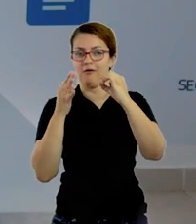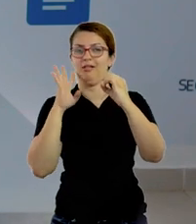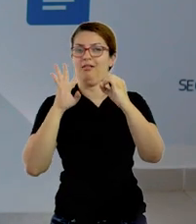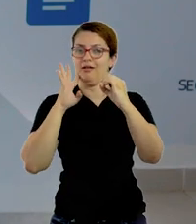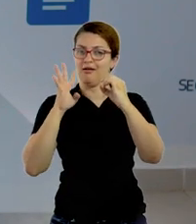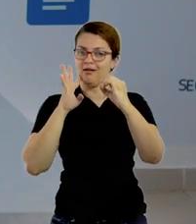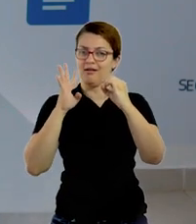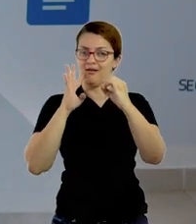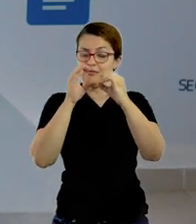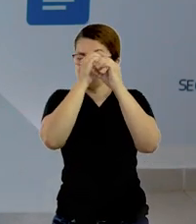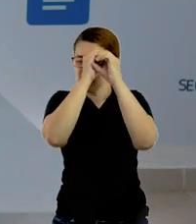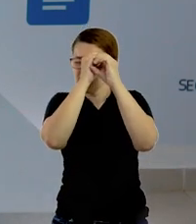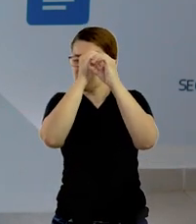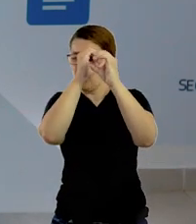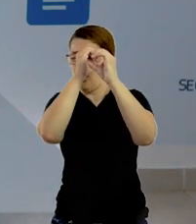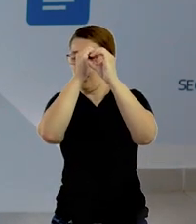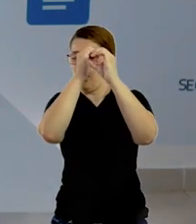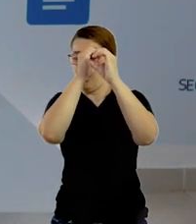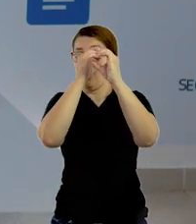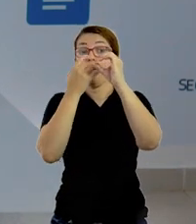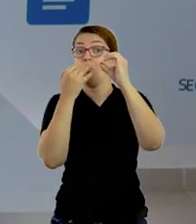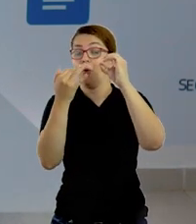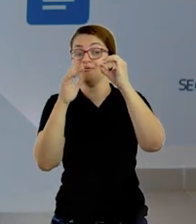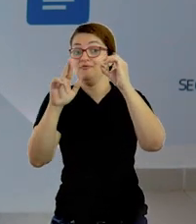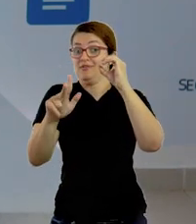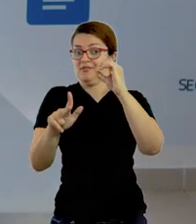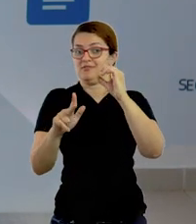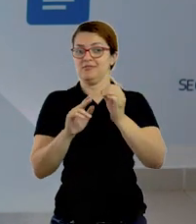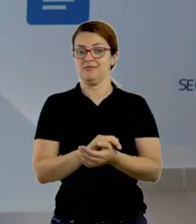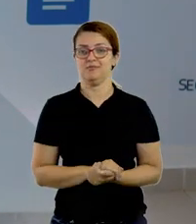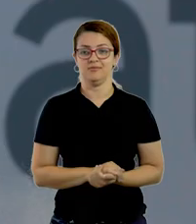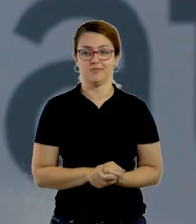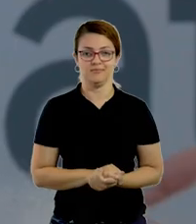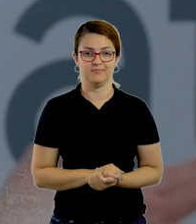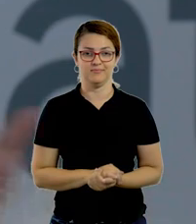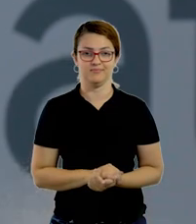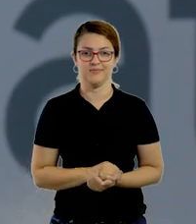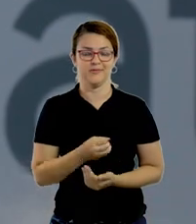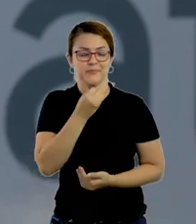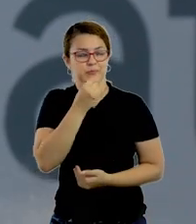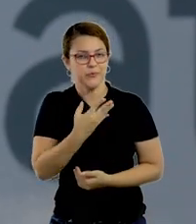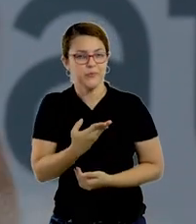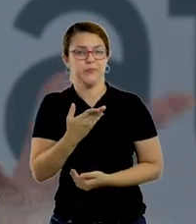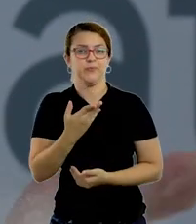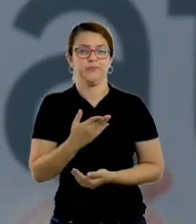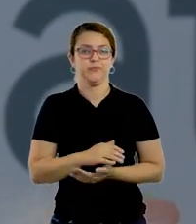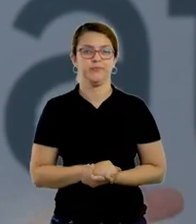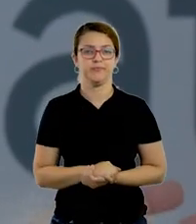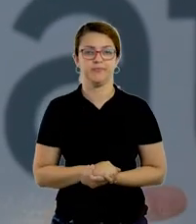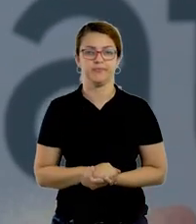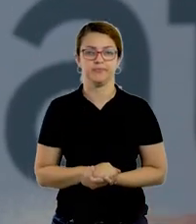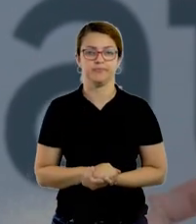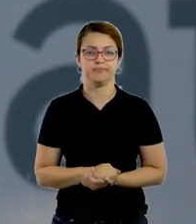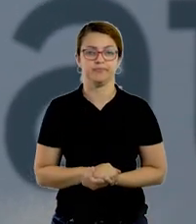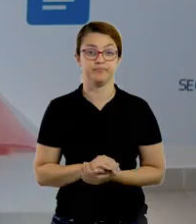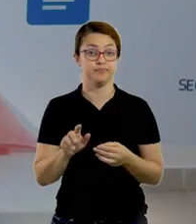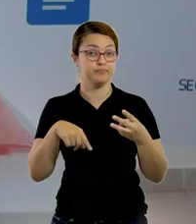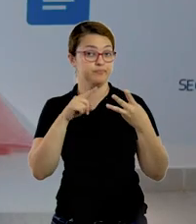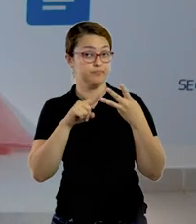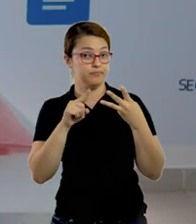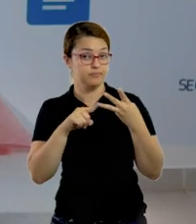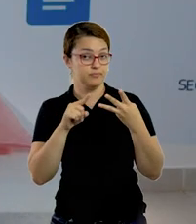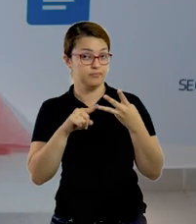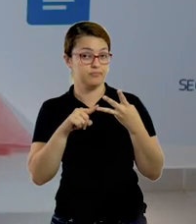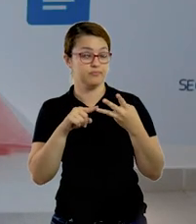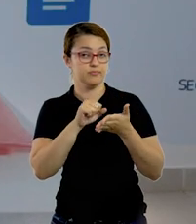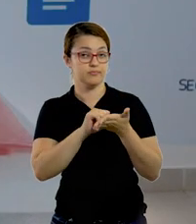tiver outras cores, vai ficar muito mais legal, porque a criança vai enxergar o mundo de cores diferentes. E isso é fantástico para elas.